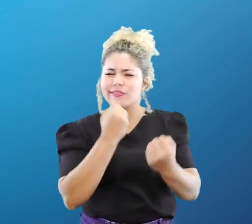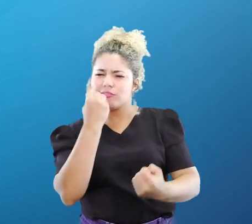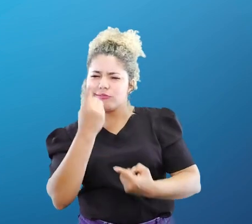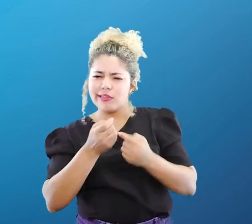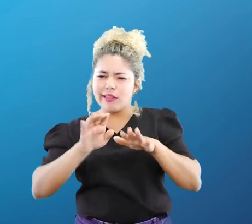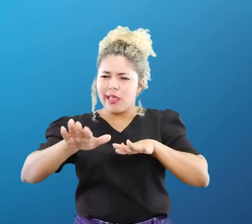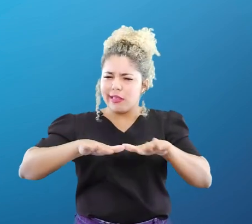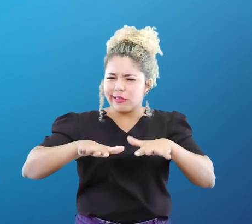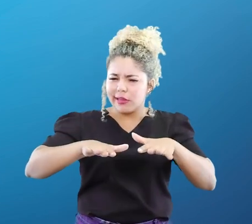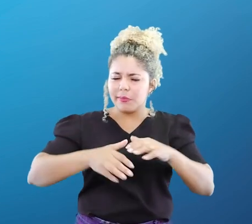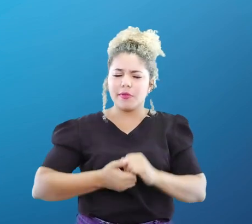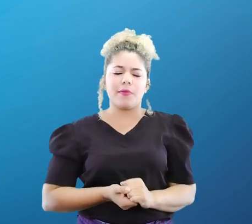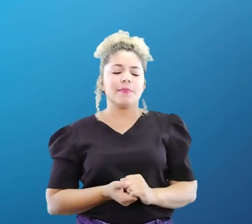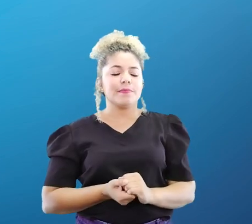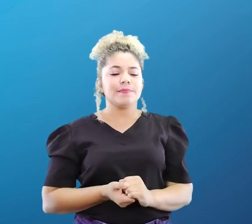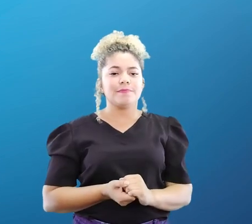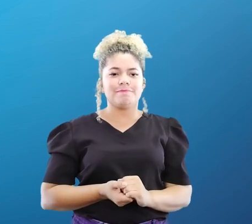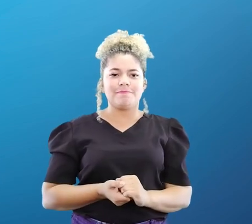pequenas fendas.